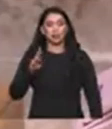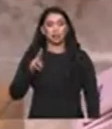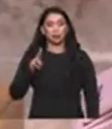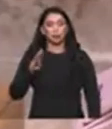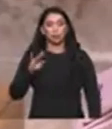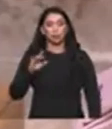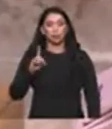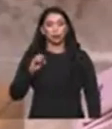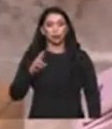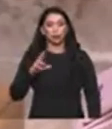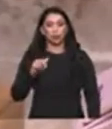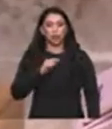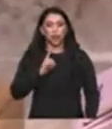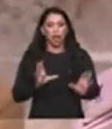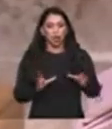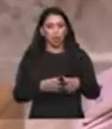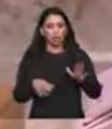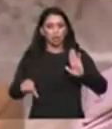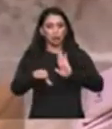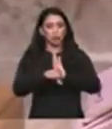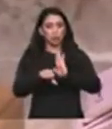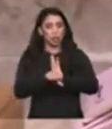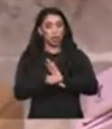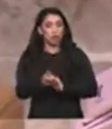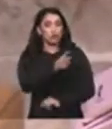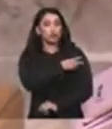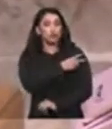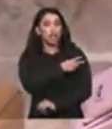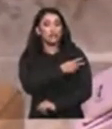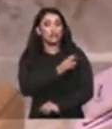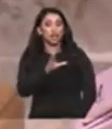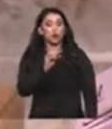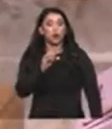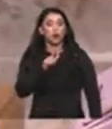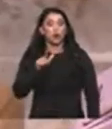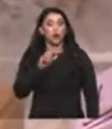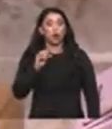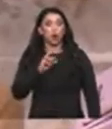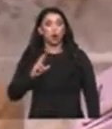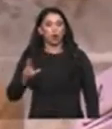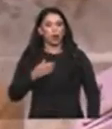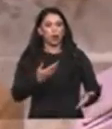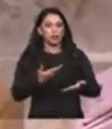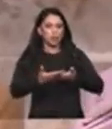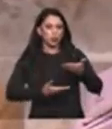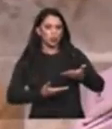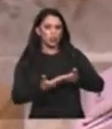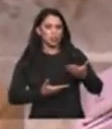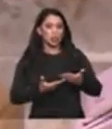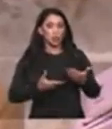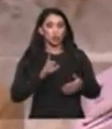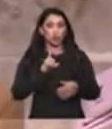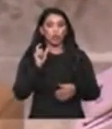da organização criminosa, chefiada então por Fernando Collor, nas negociações que envolveram a troca de bandeiras de postos